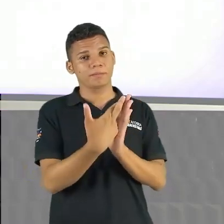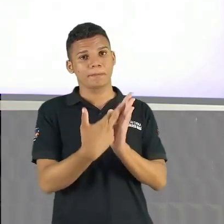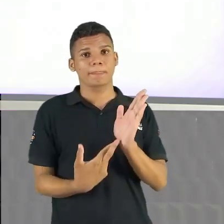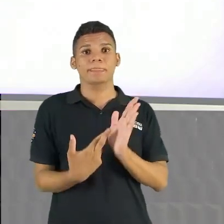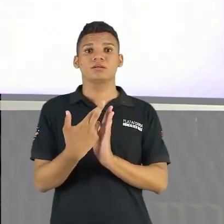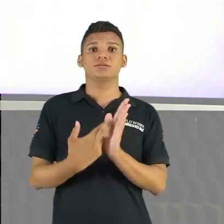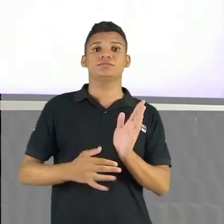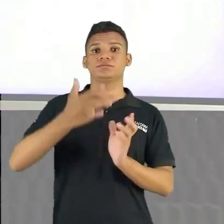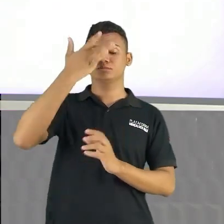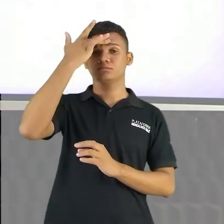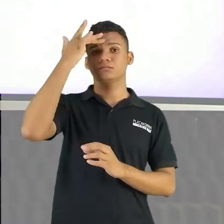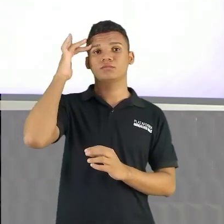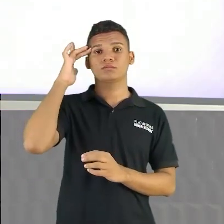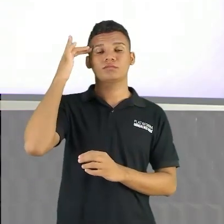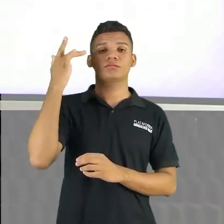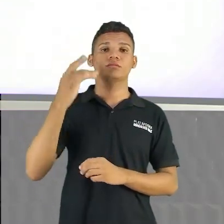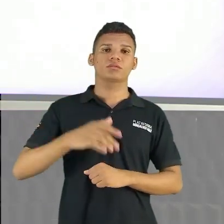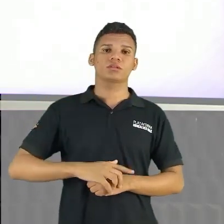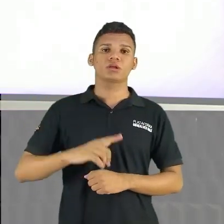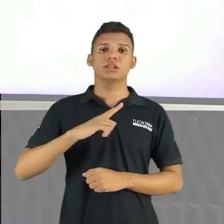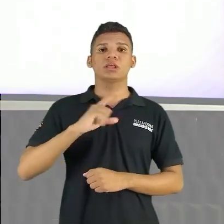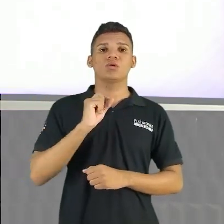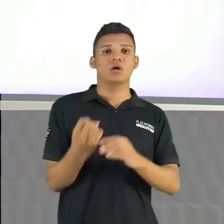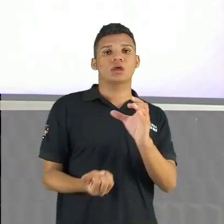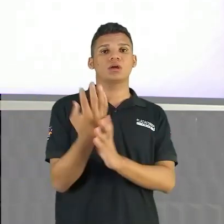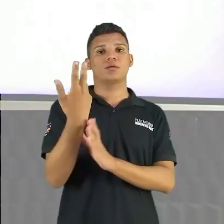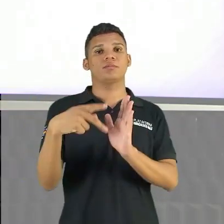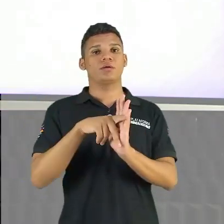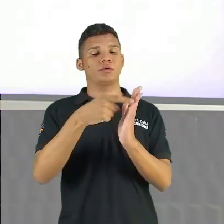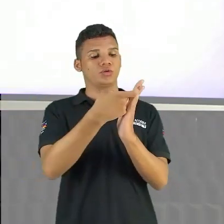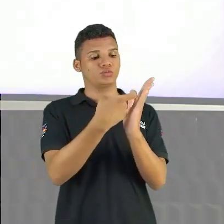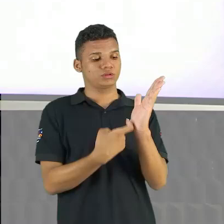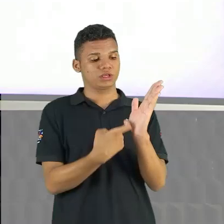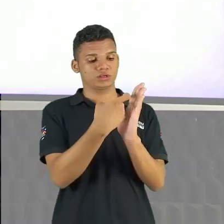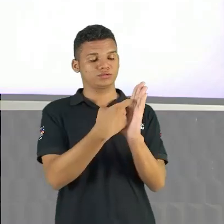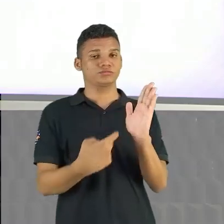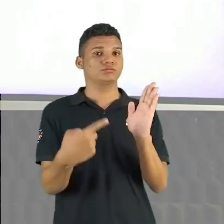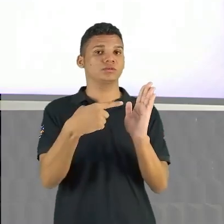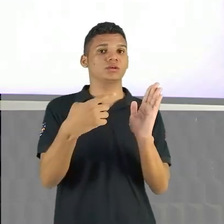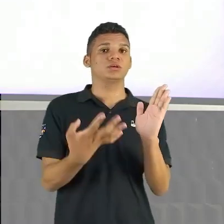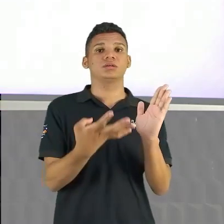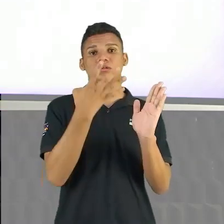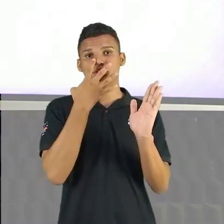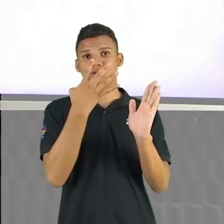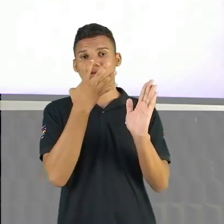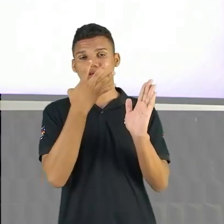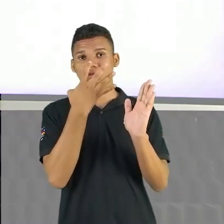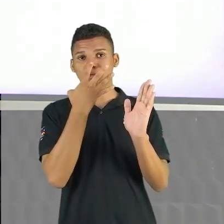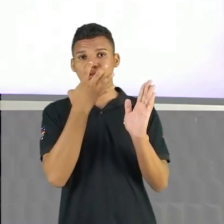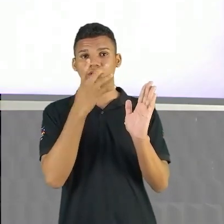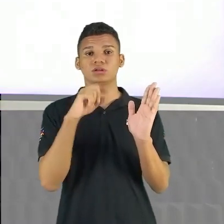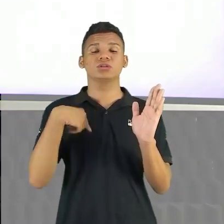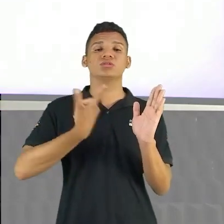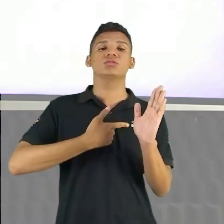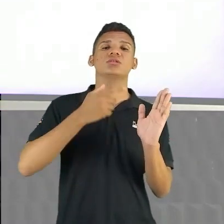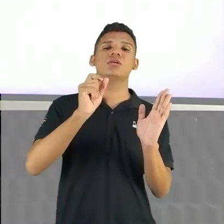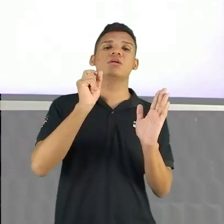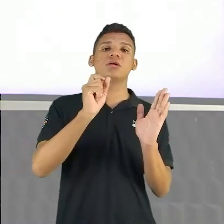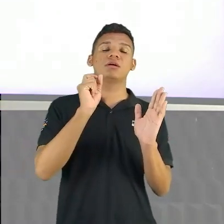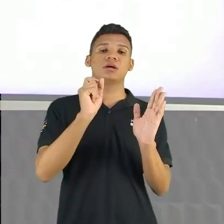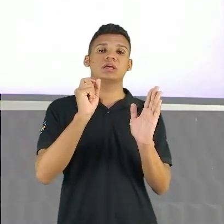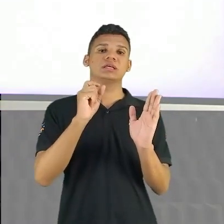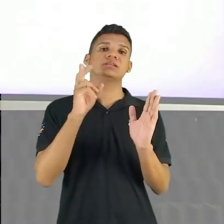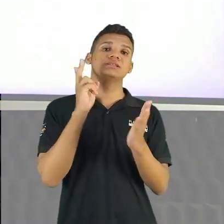candidato Produza ali um texto em prosa é interessante que a gente pense que todas as